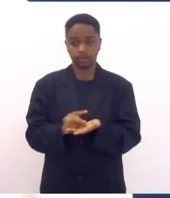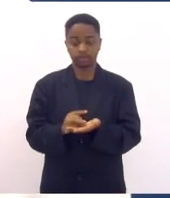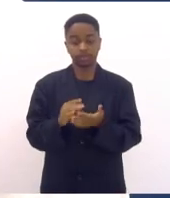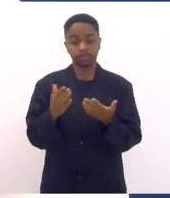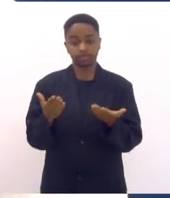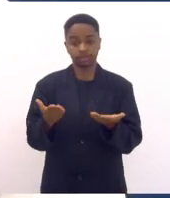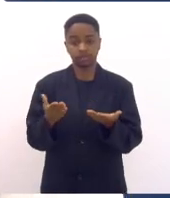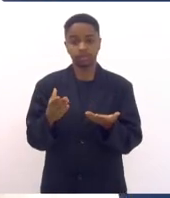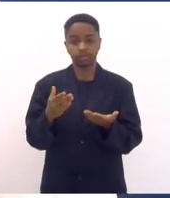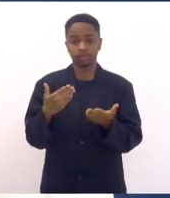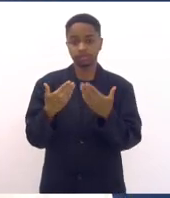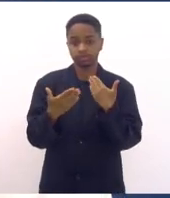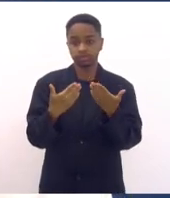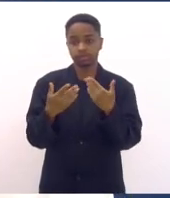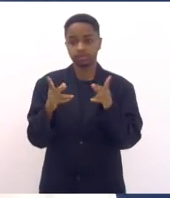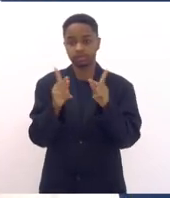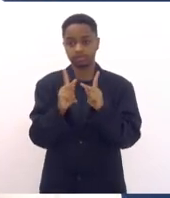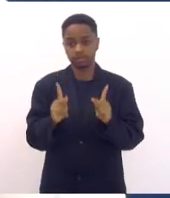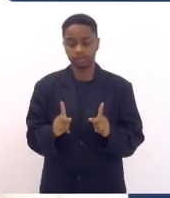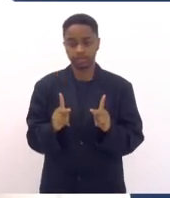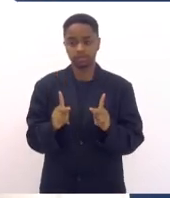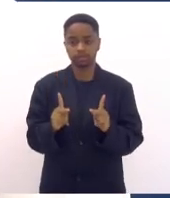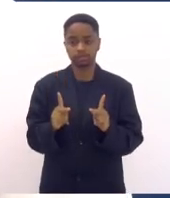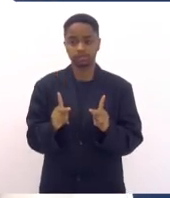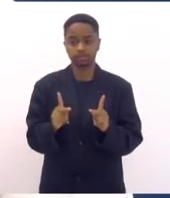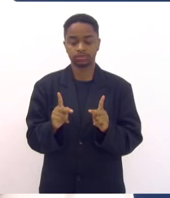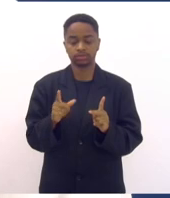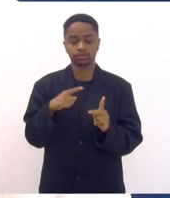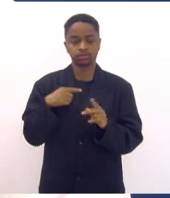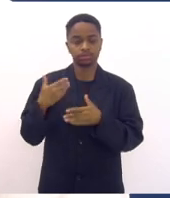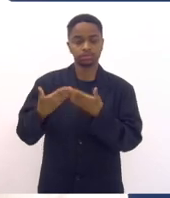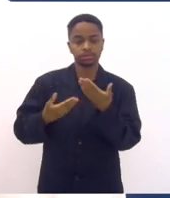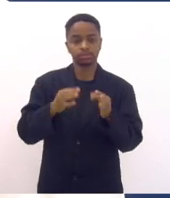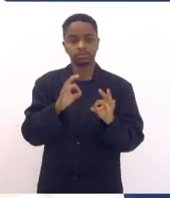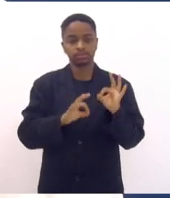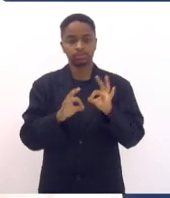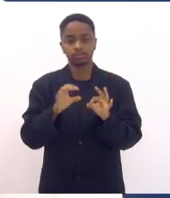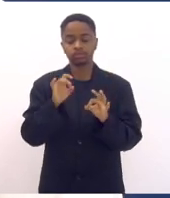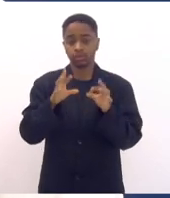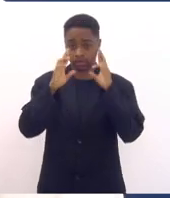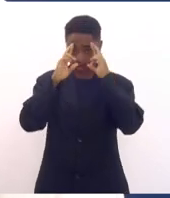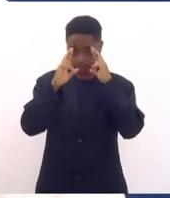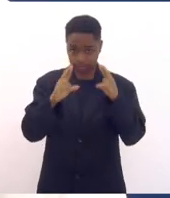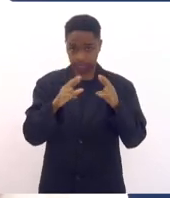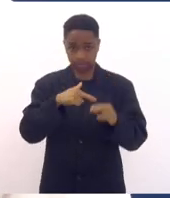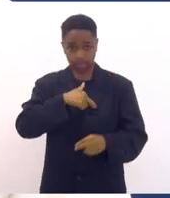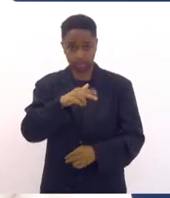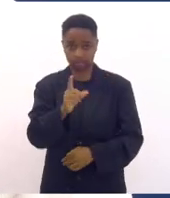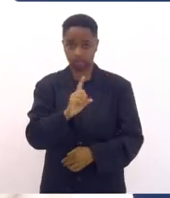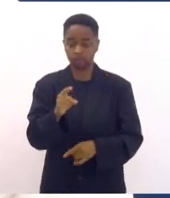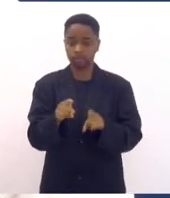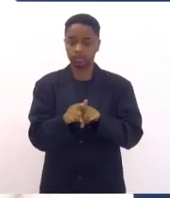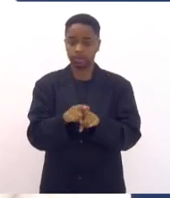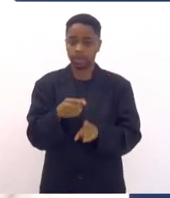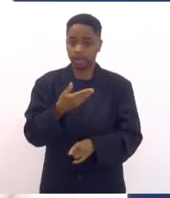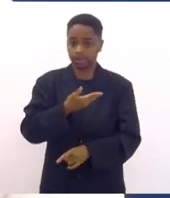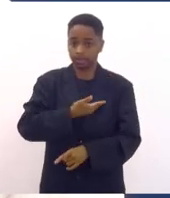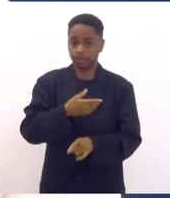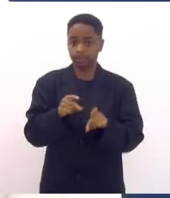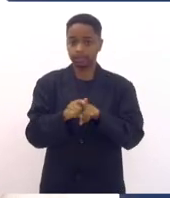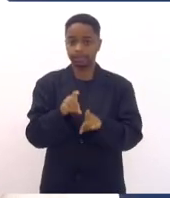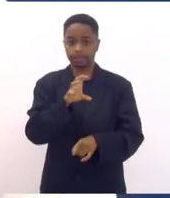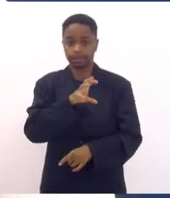no diálogo e paz uma coisa que eu quero ressaltar eh não só o respeito entre as religiões Mas a amizade e o amor que